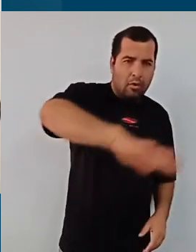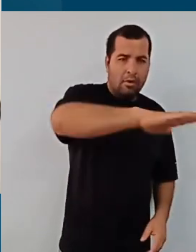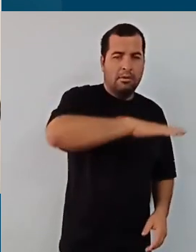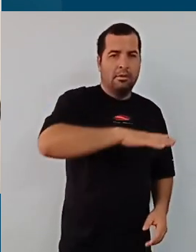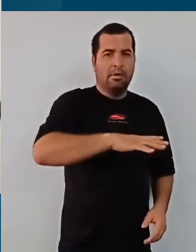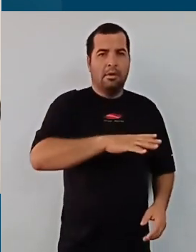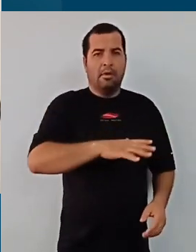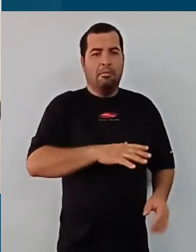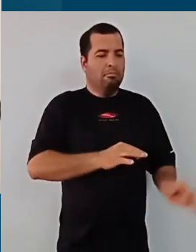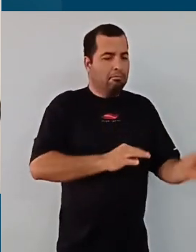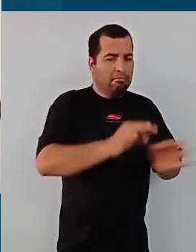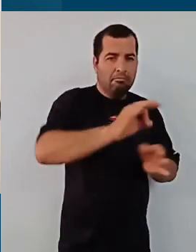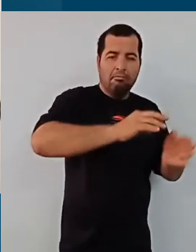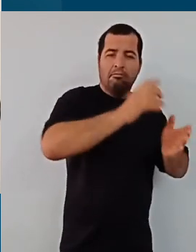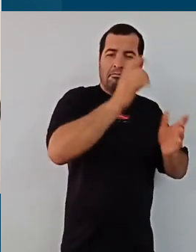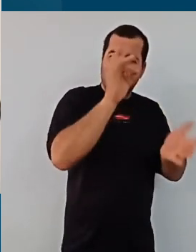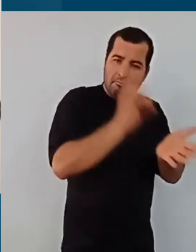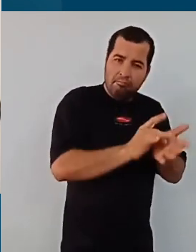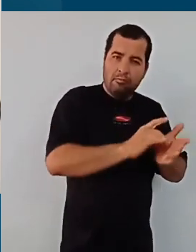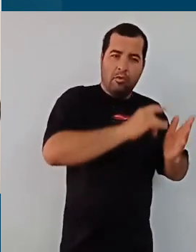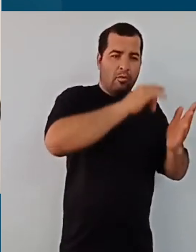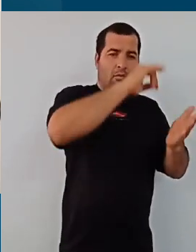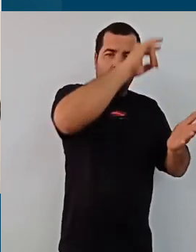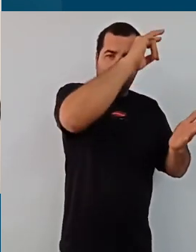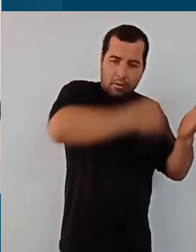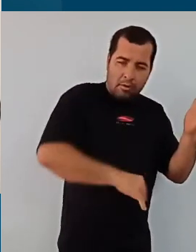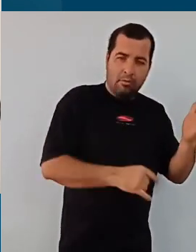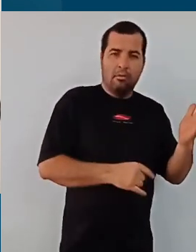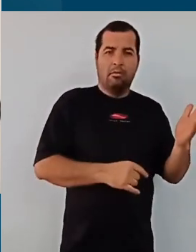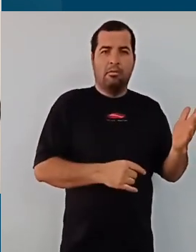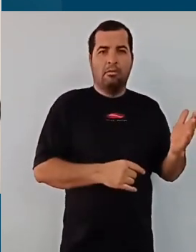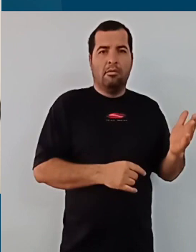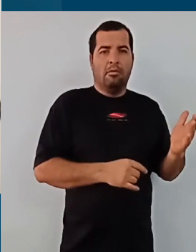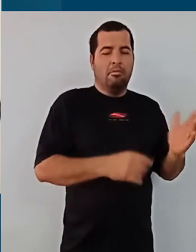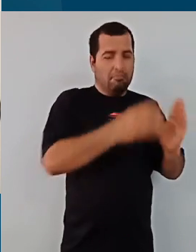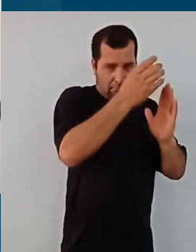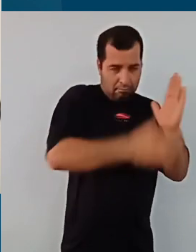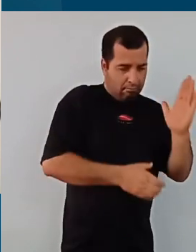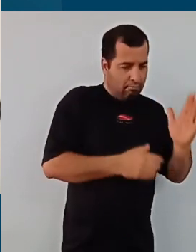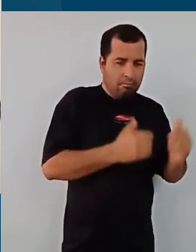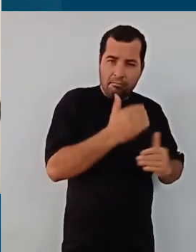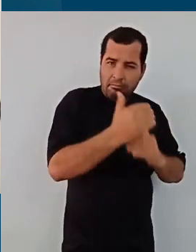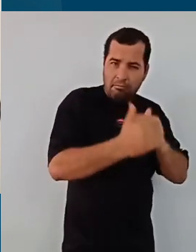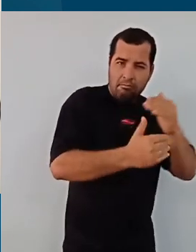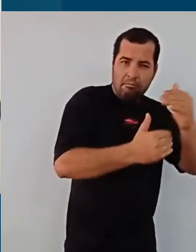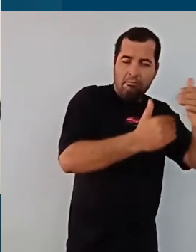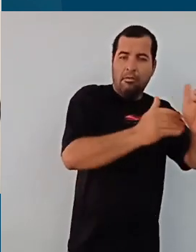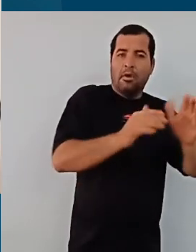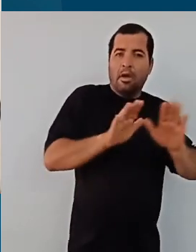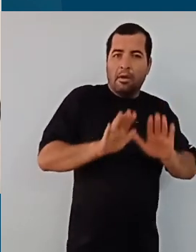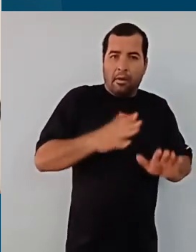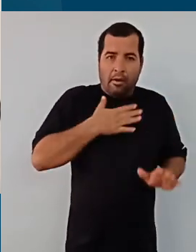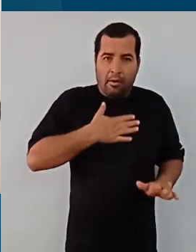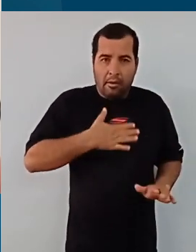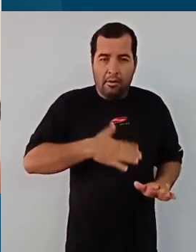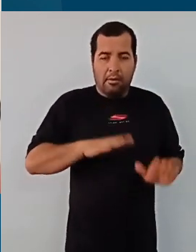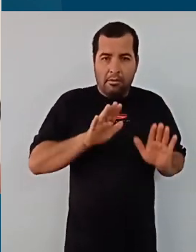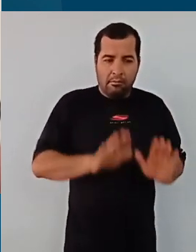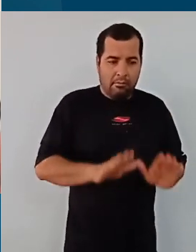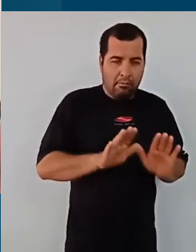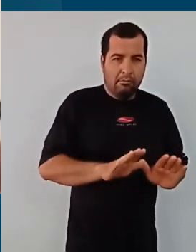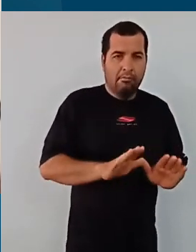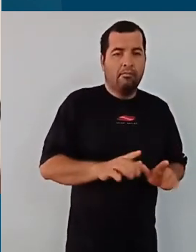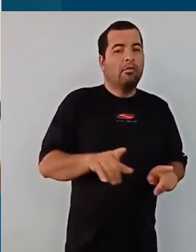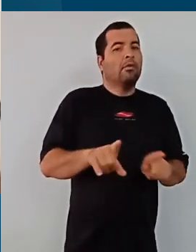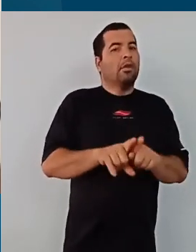uma proposta curricular que tenha a ver com aquilo que você disse de progressão lenta, e que rompa a ideia,